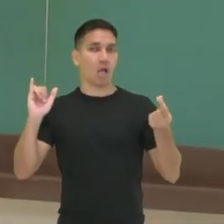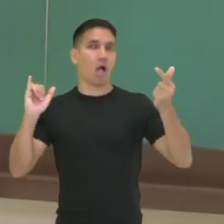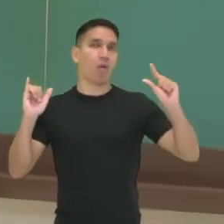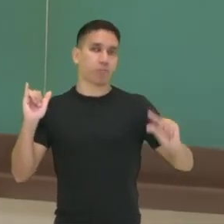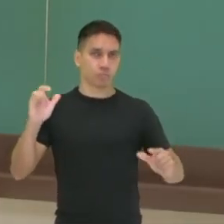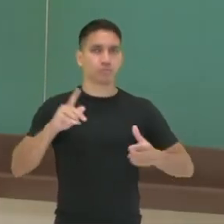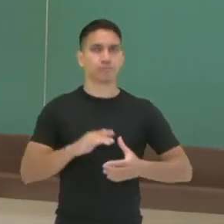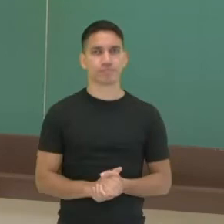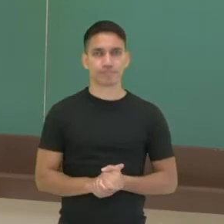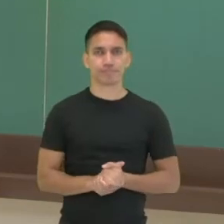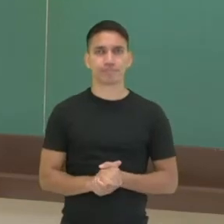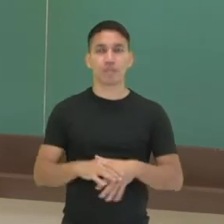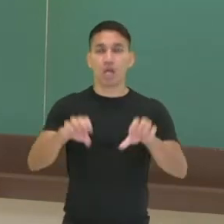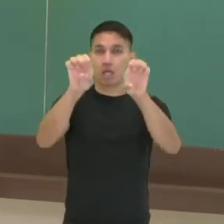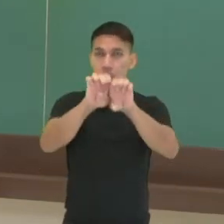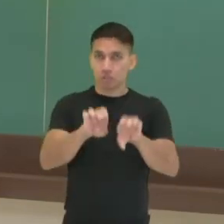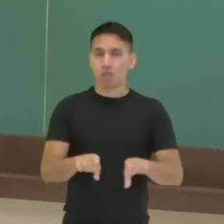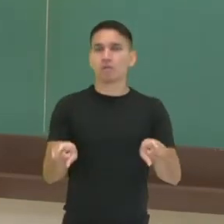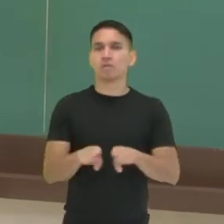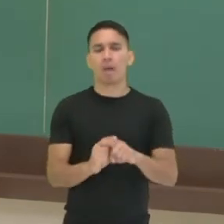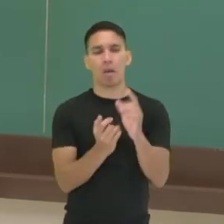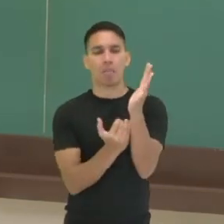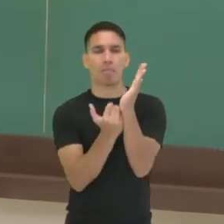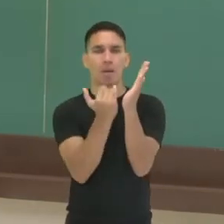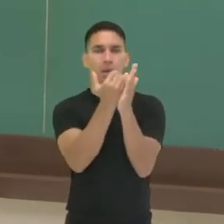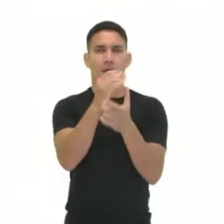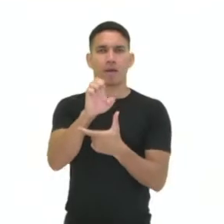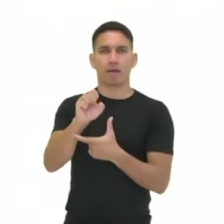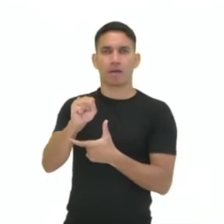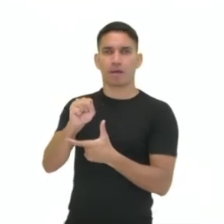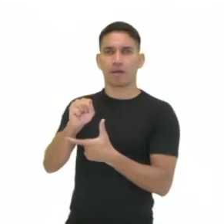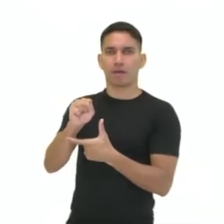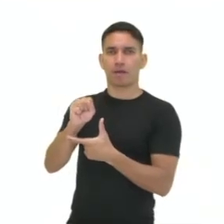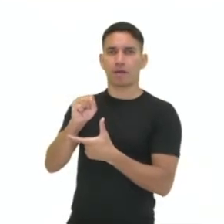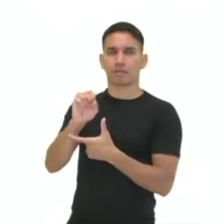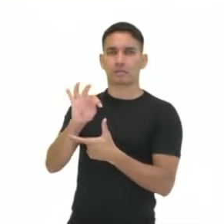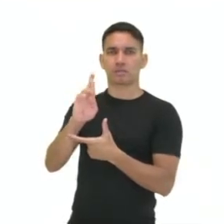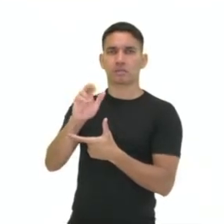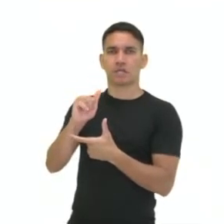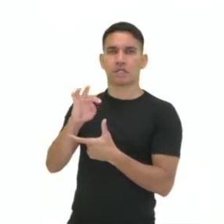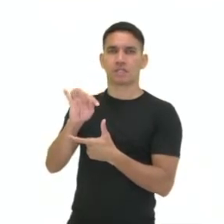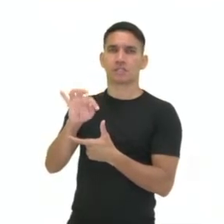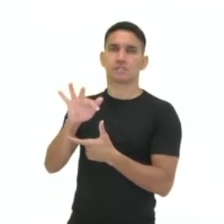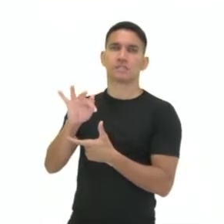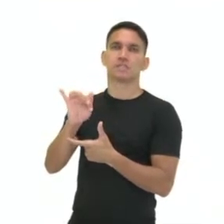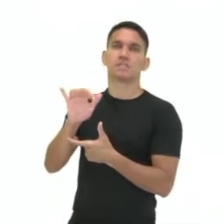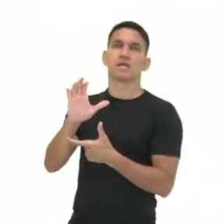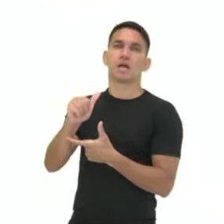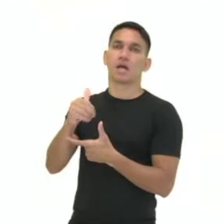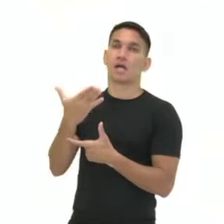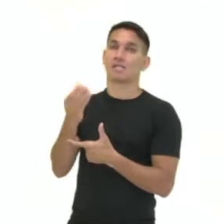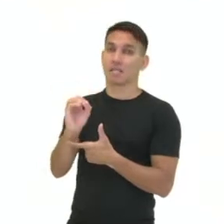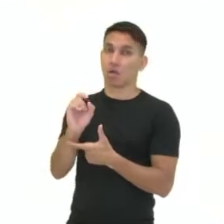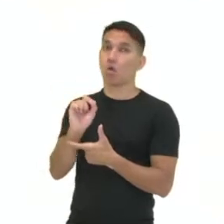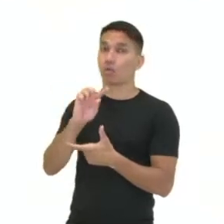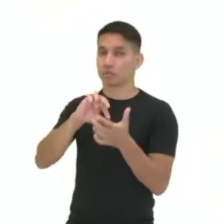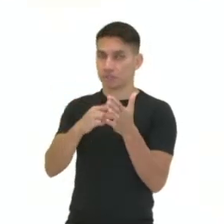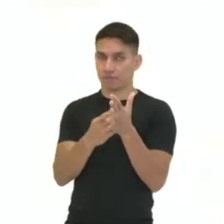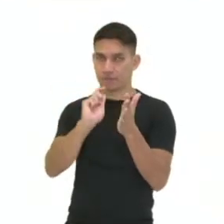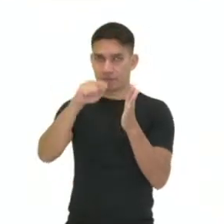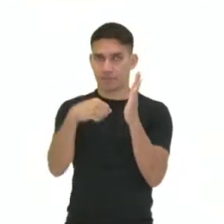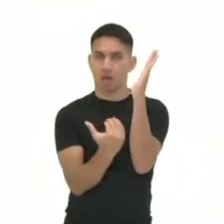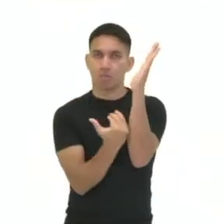Estrutura e estratificação social. Esse termo estratificação social ele é muito importante para a sociologia e ele